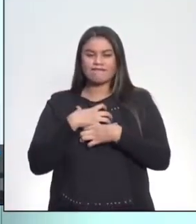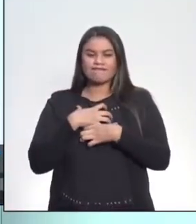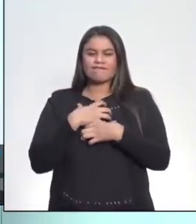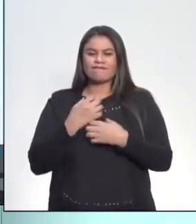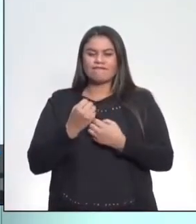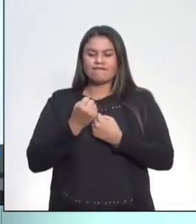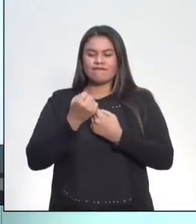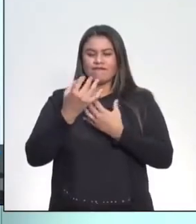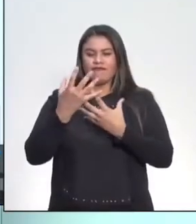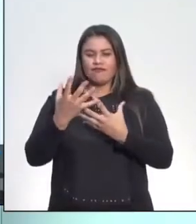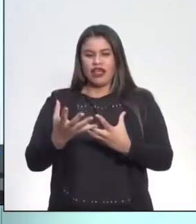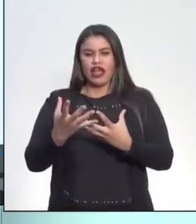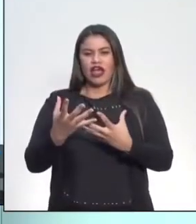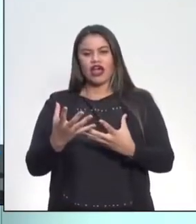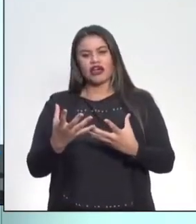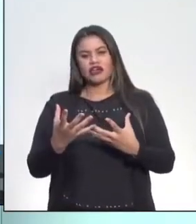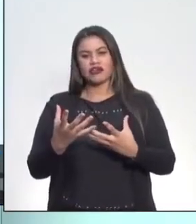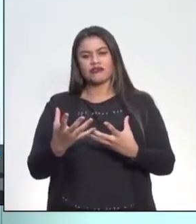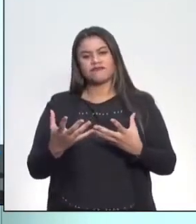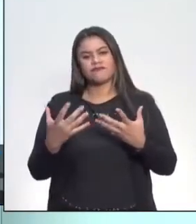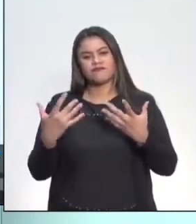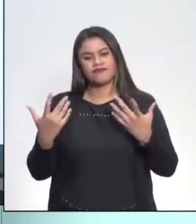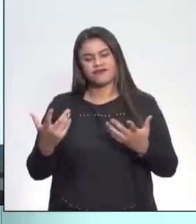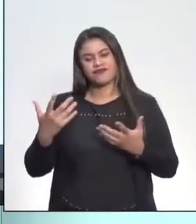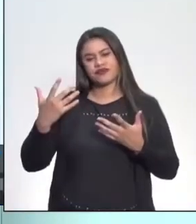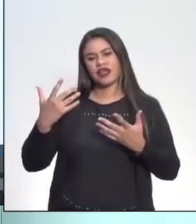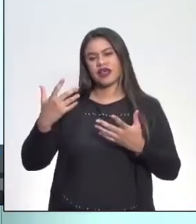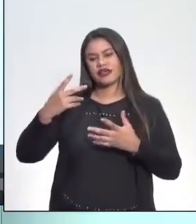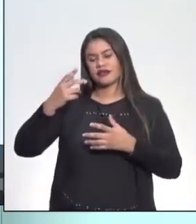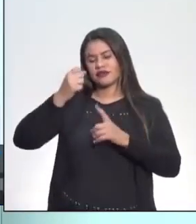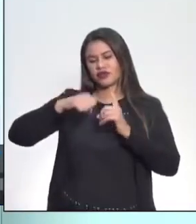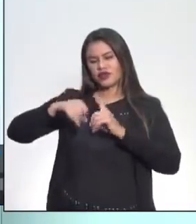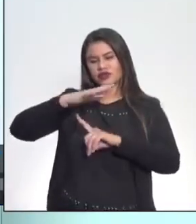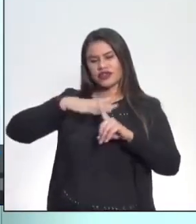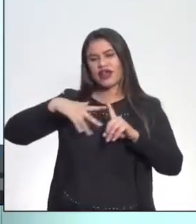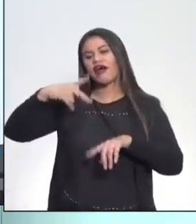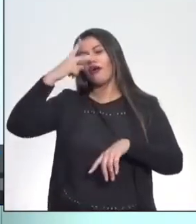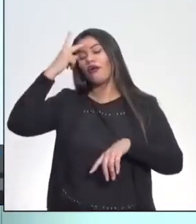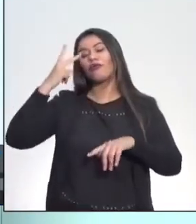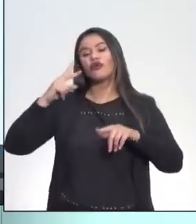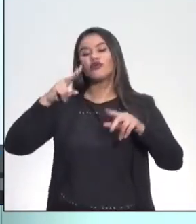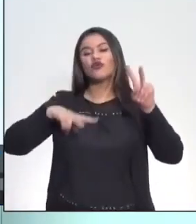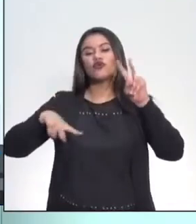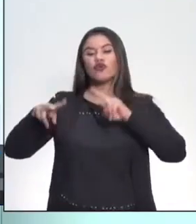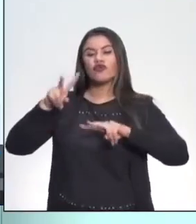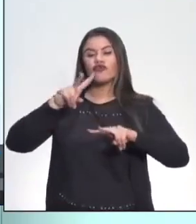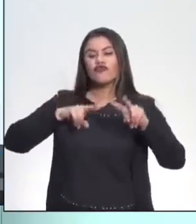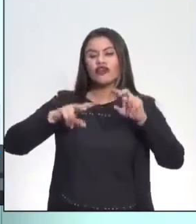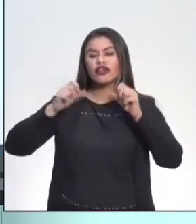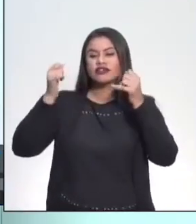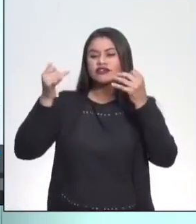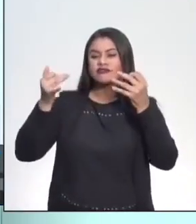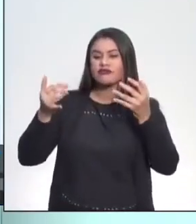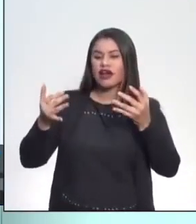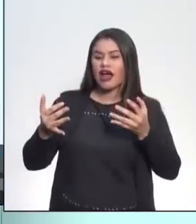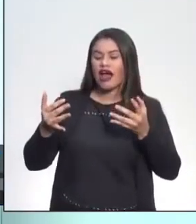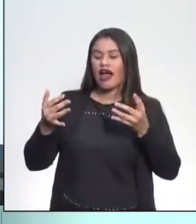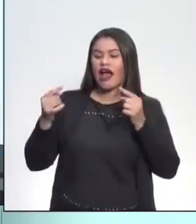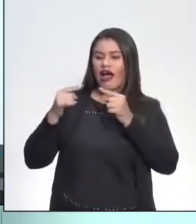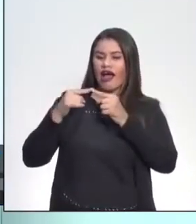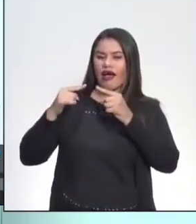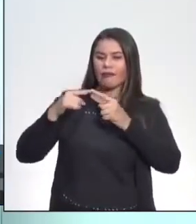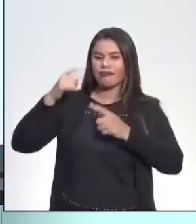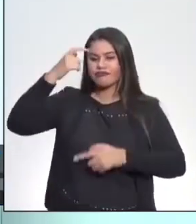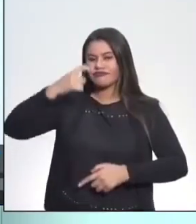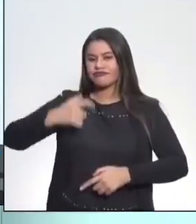Ou seja, de querer transmitir para, né, a sociedade, para as pessoas, né, para a pessoa que está ali observando o que a gente está